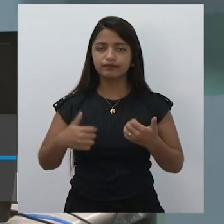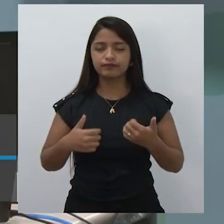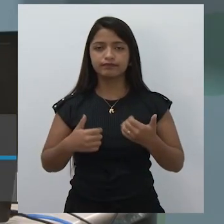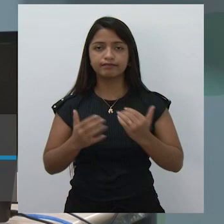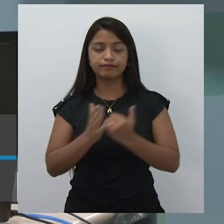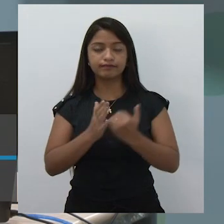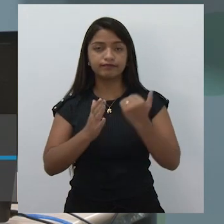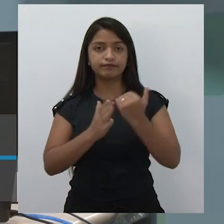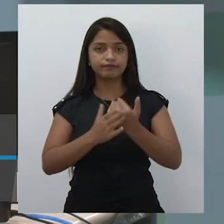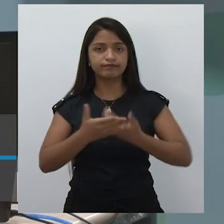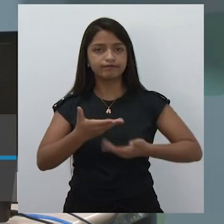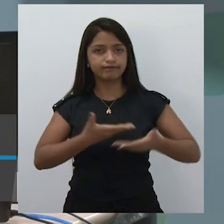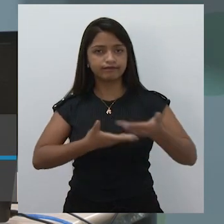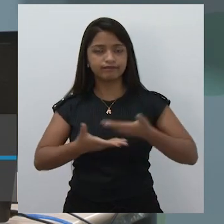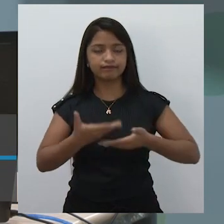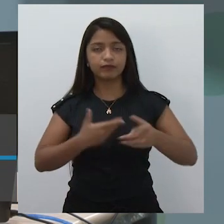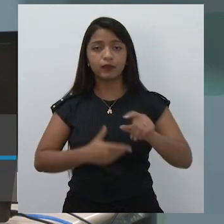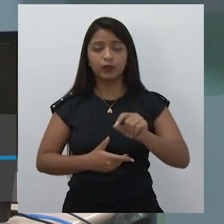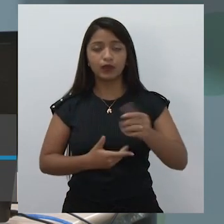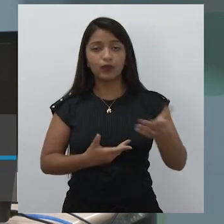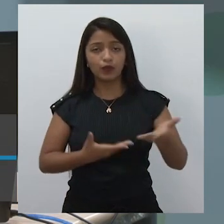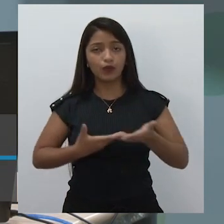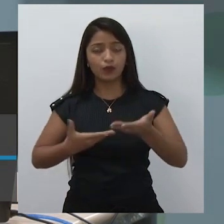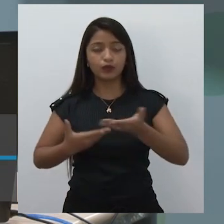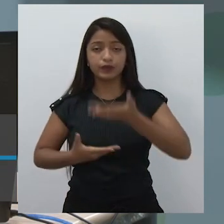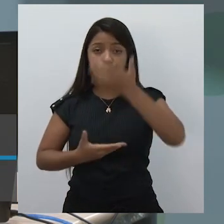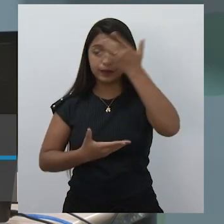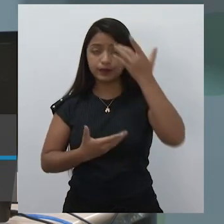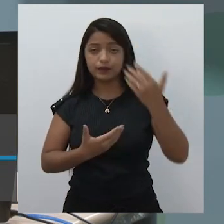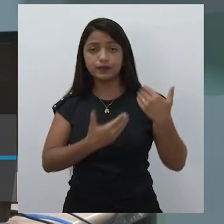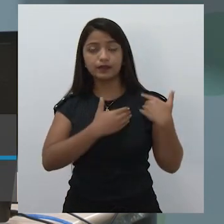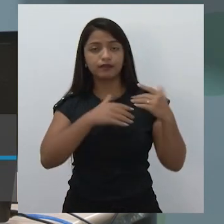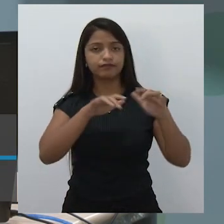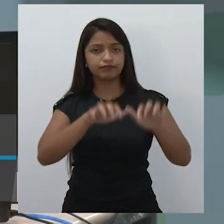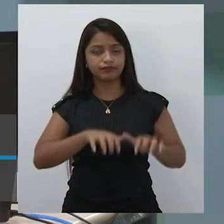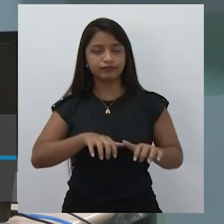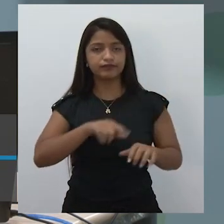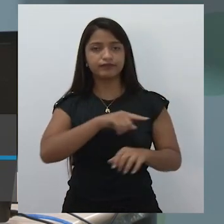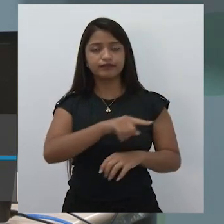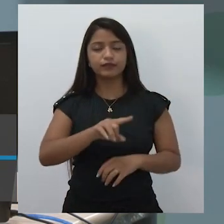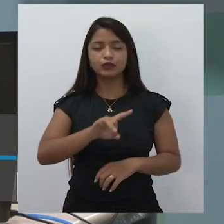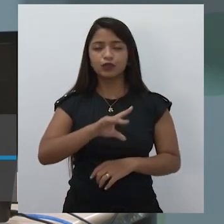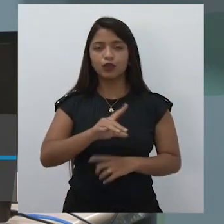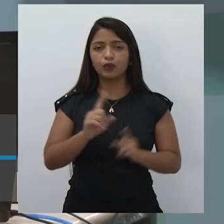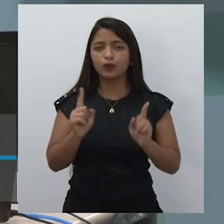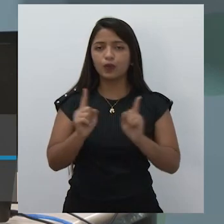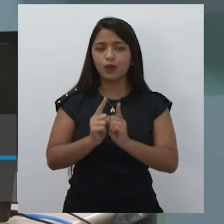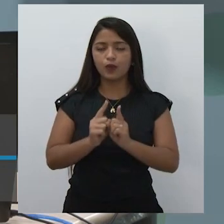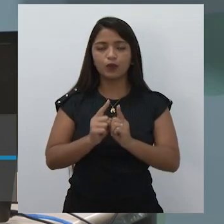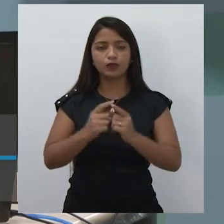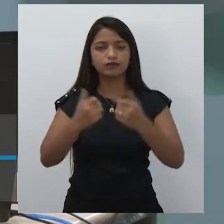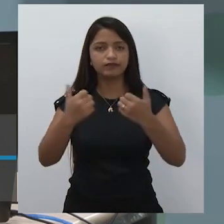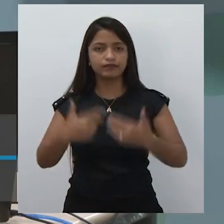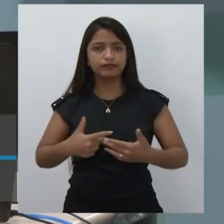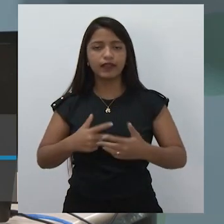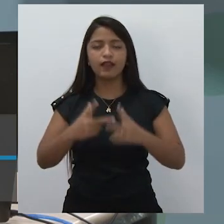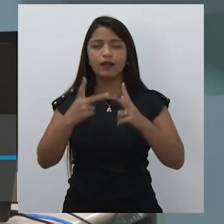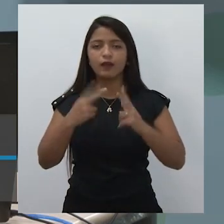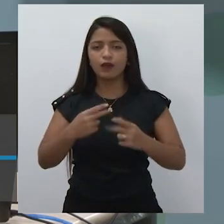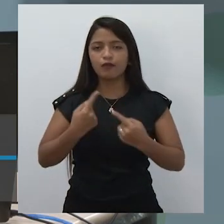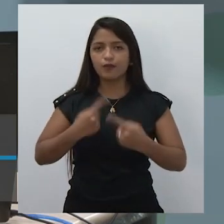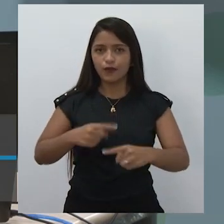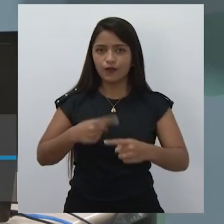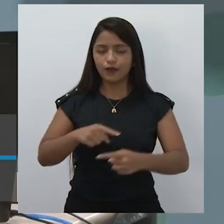né, os redatores para eles darem uma pincelada, para assim, cutucar vocês, para deixar aquela pitada